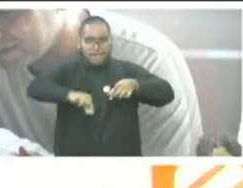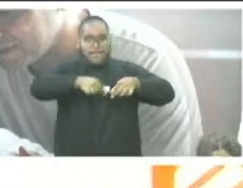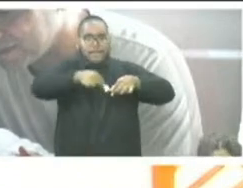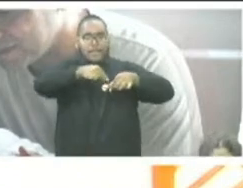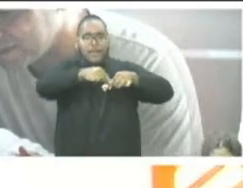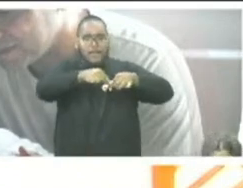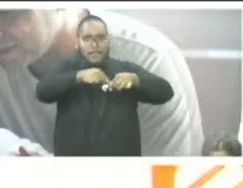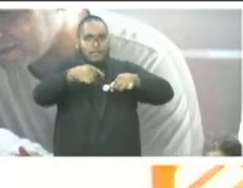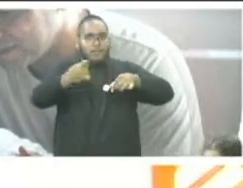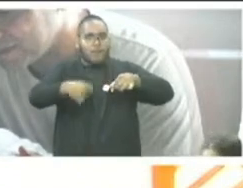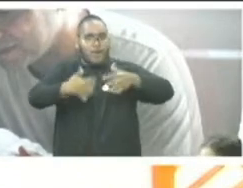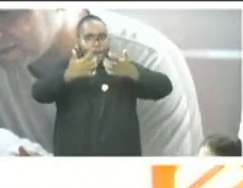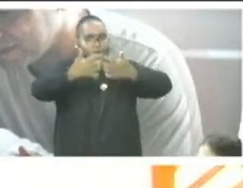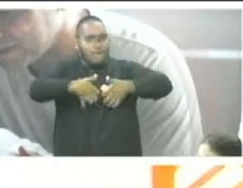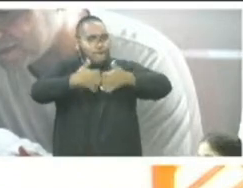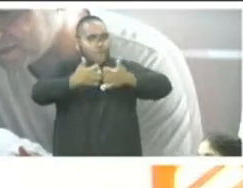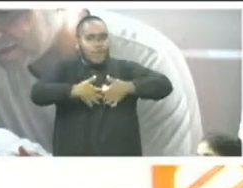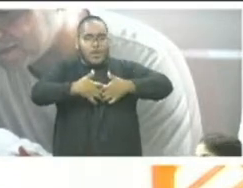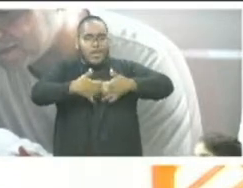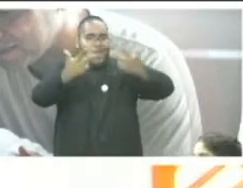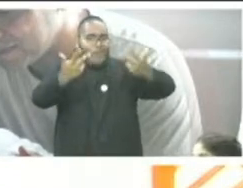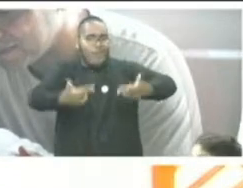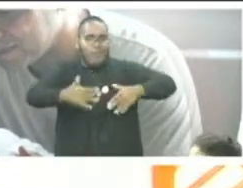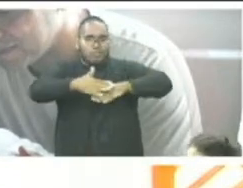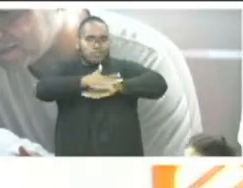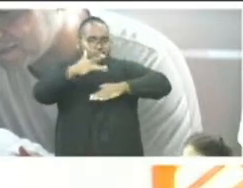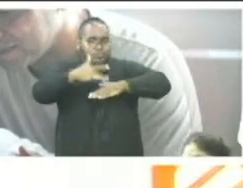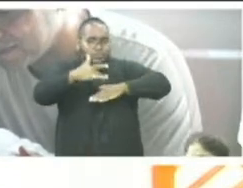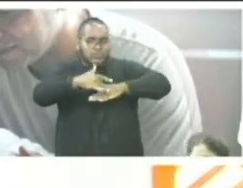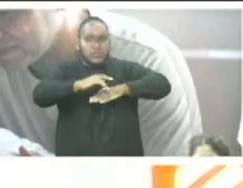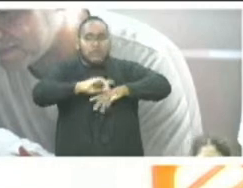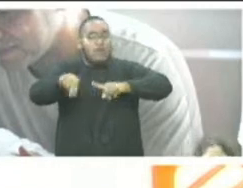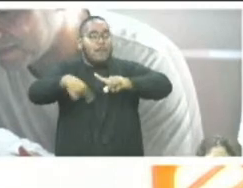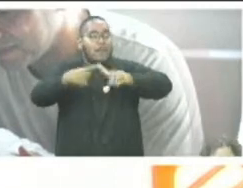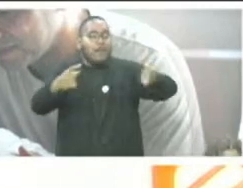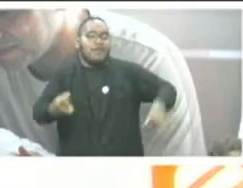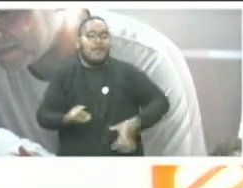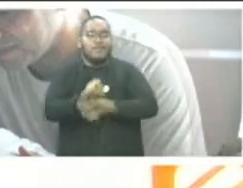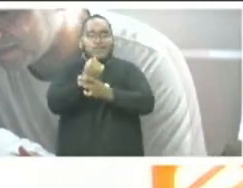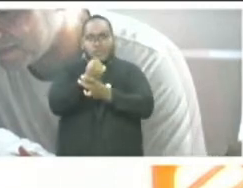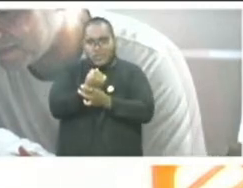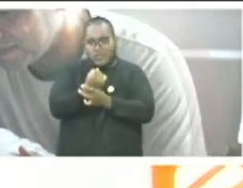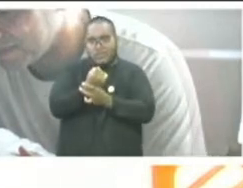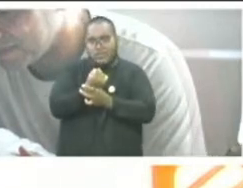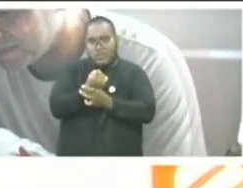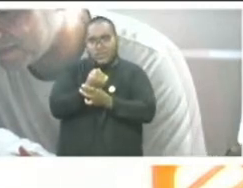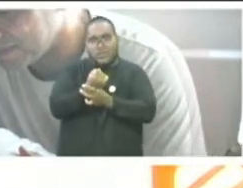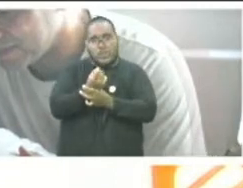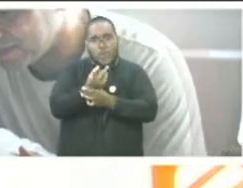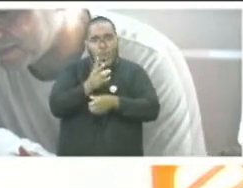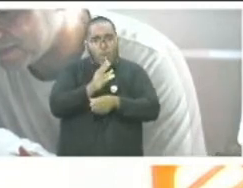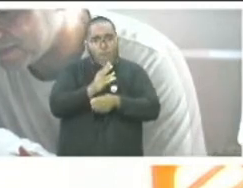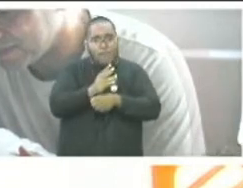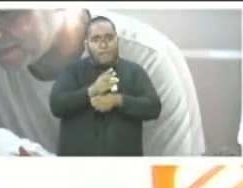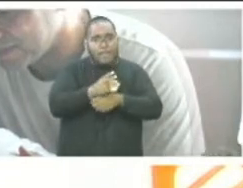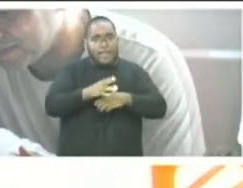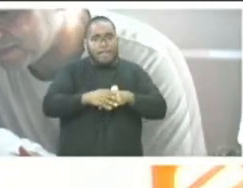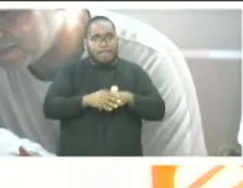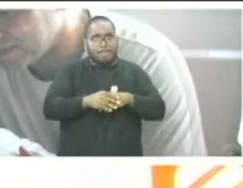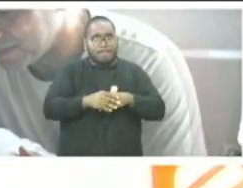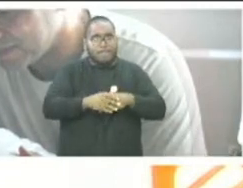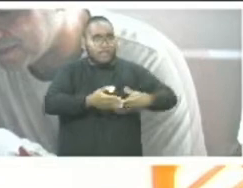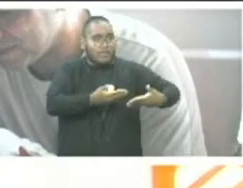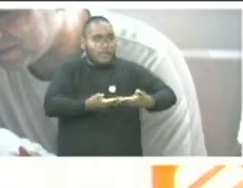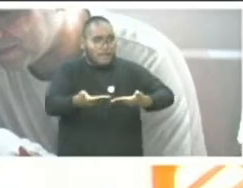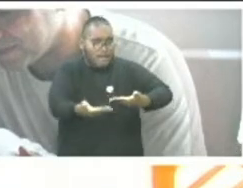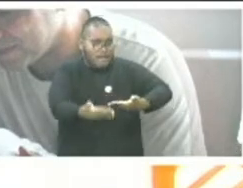jeito, é pele a pele. E a gente vai trazer segurança, cobrindo esse bebê para ele não fazer troca de calor com o ambiente, fazer troca